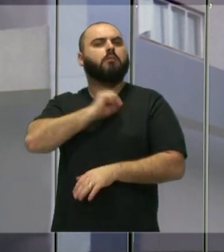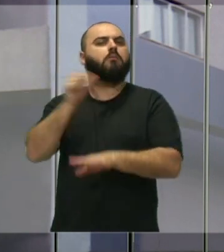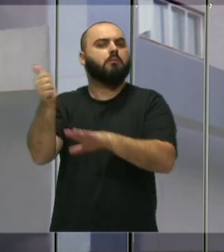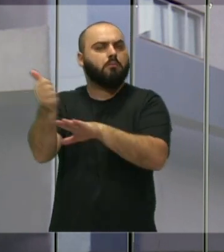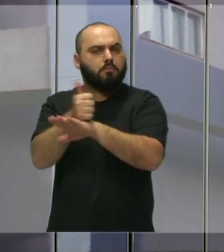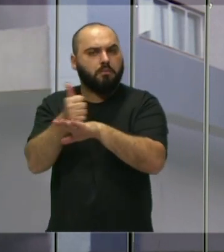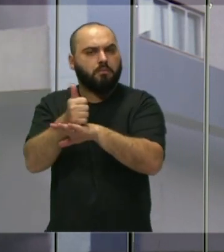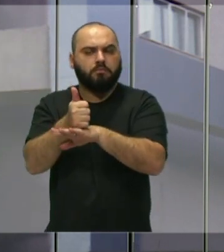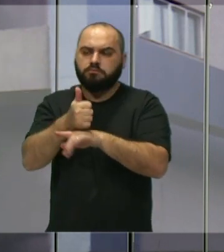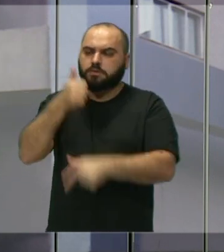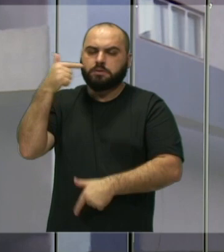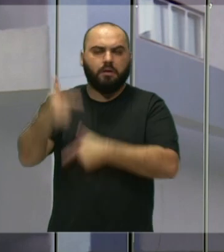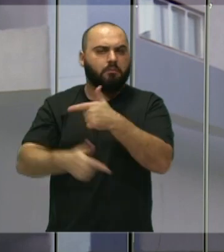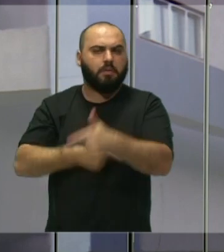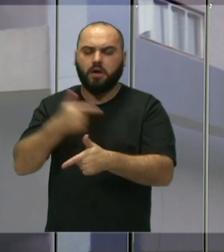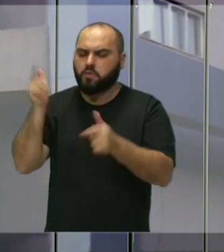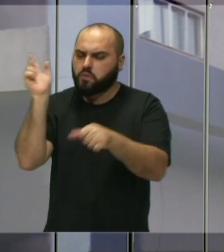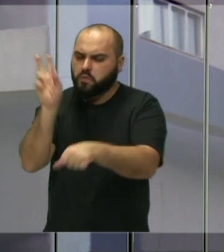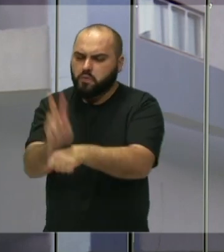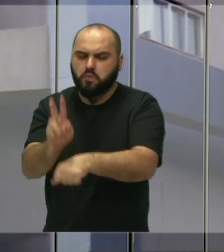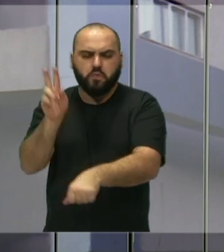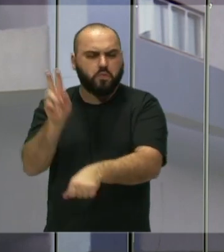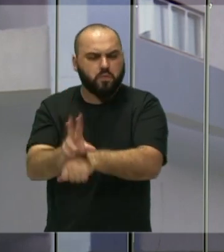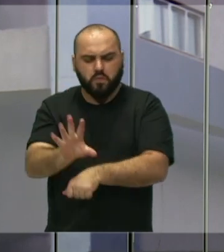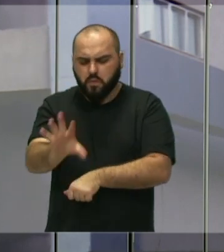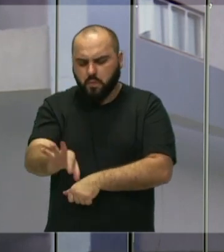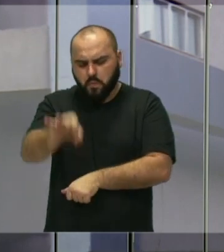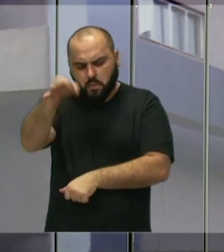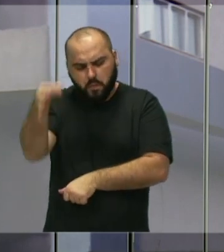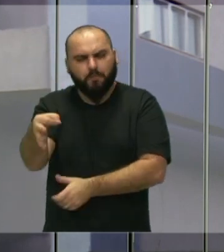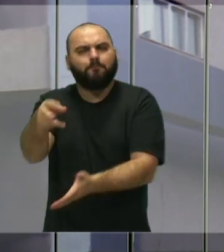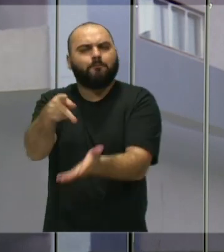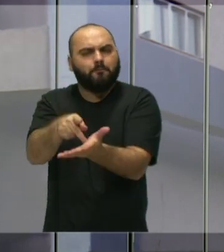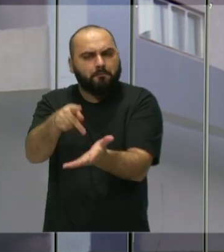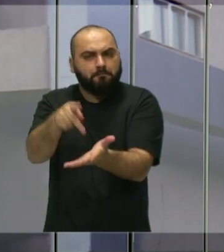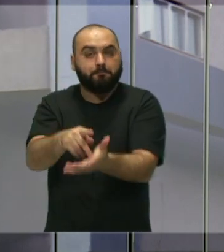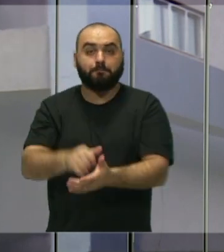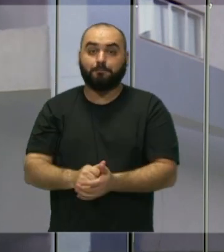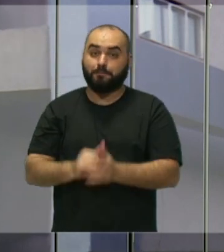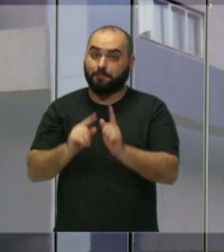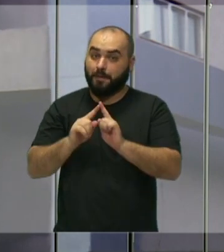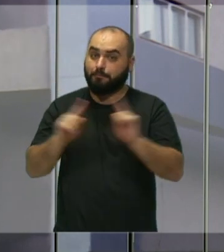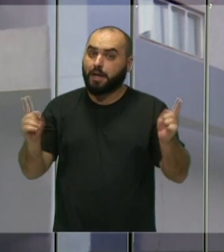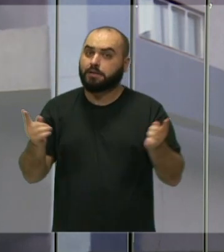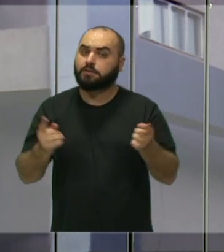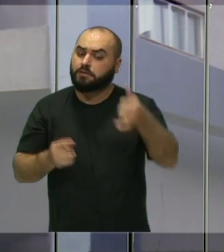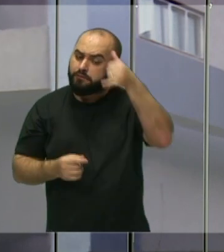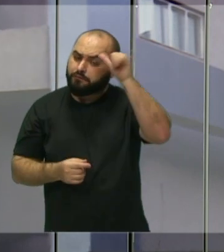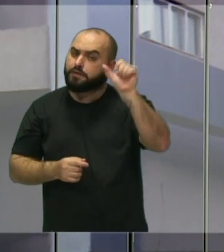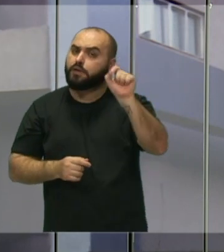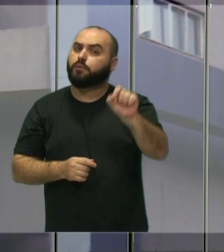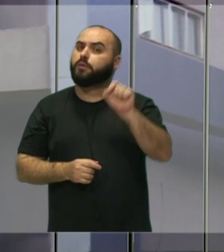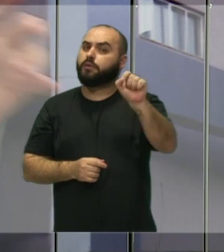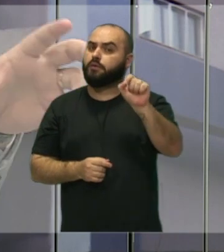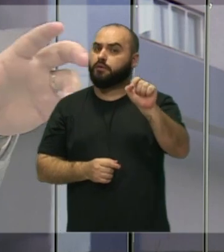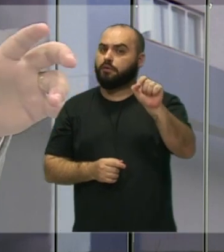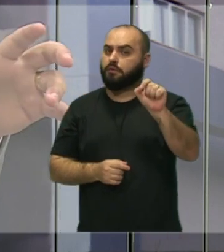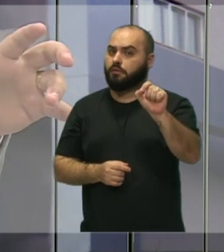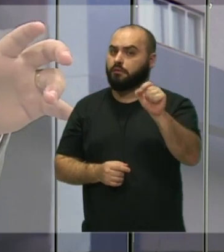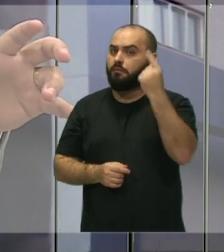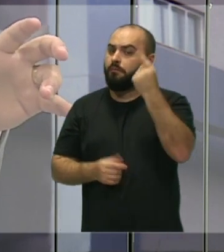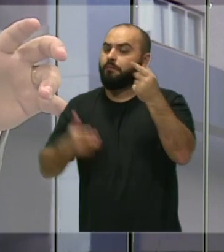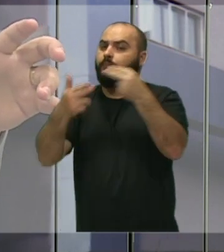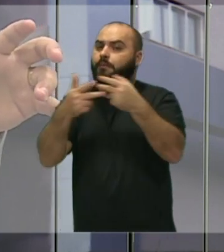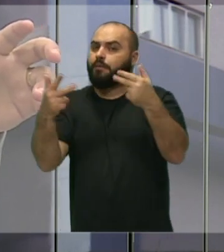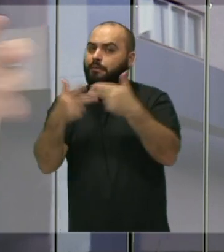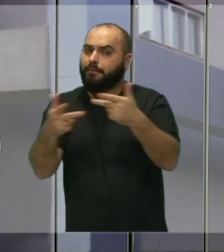trabalho com enorme zelo, excelência mesmo. Mas o que a gente quer evitar? Aquilo que é exceção à